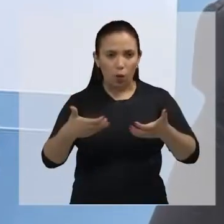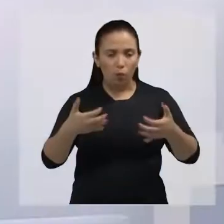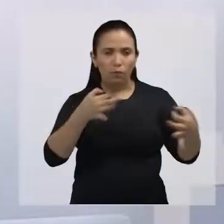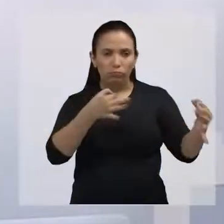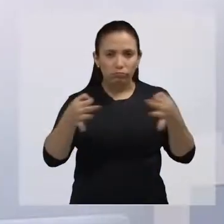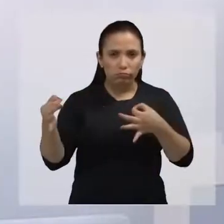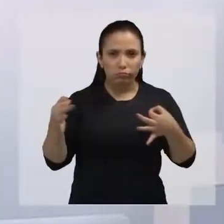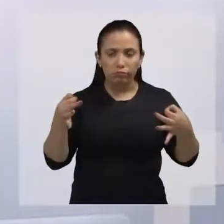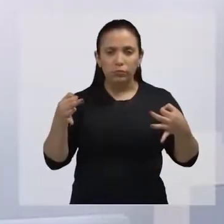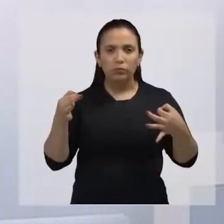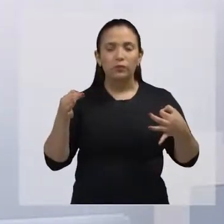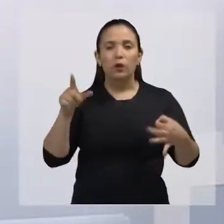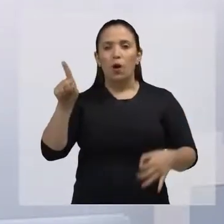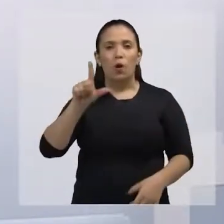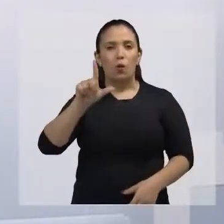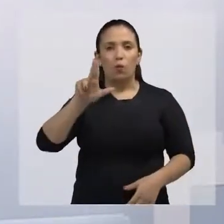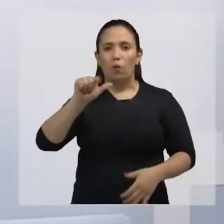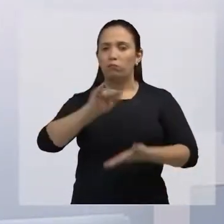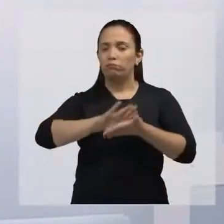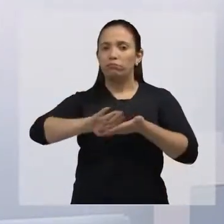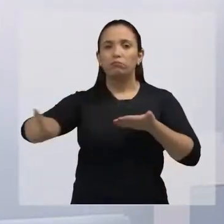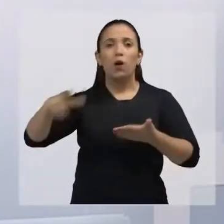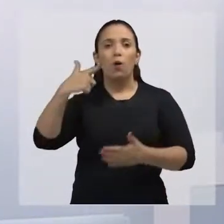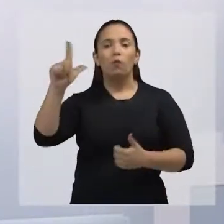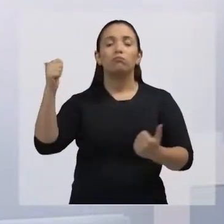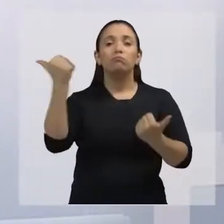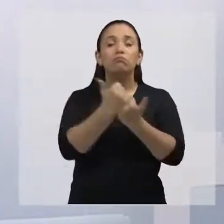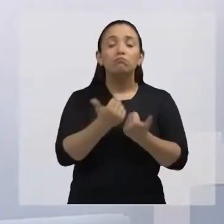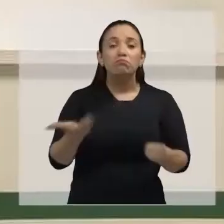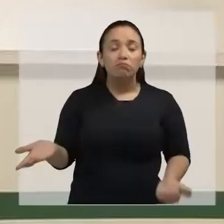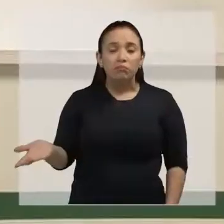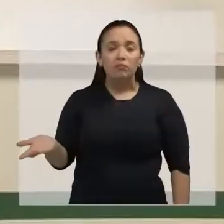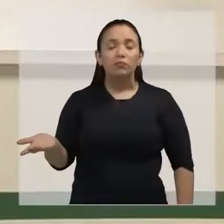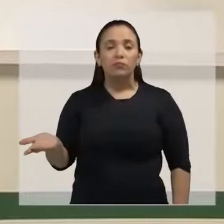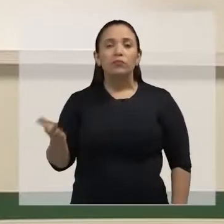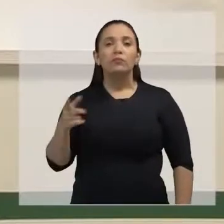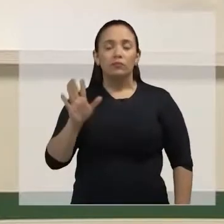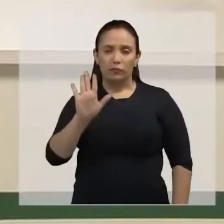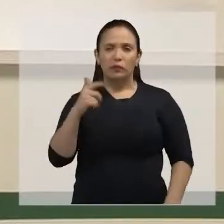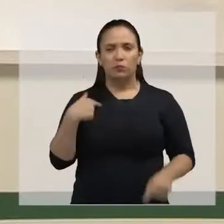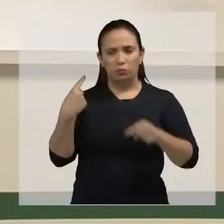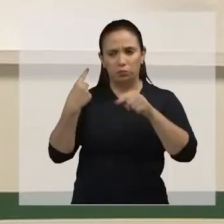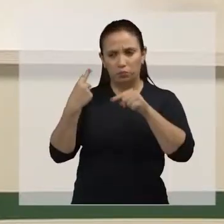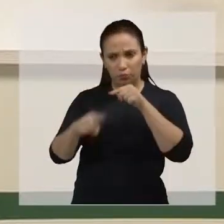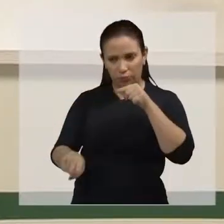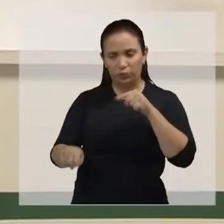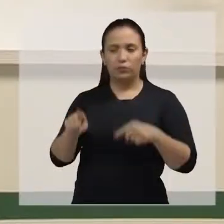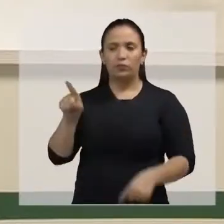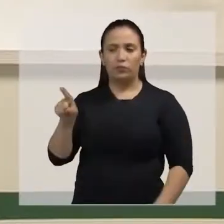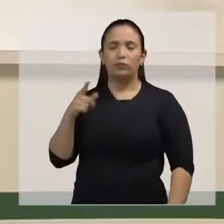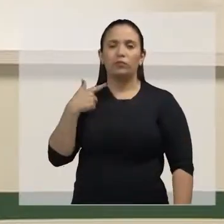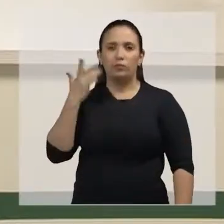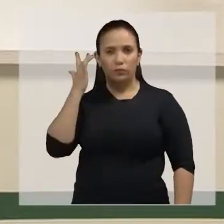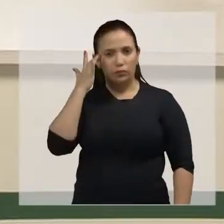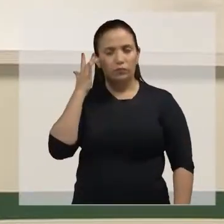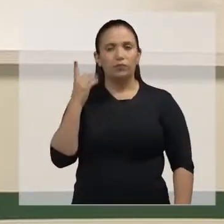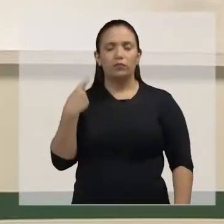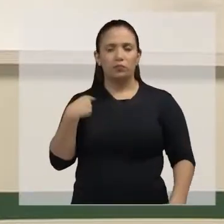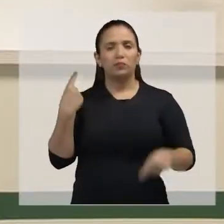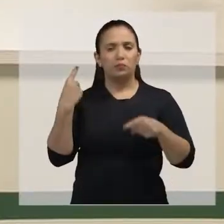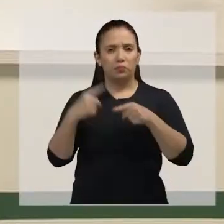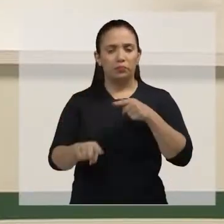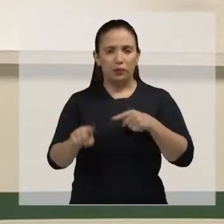Carlos. A retirada do... Já. Mas deixa eu discordar de vocês. Você fica com raiva não, né? Não, acho que é interessante. Não, eu vou